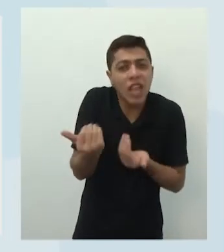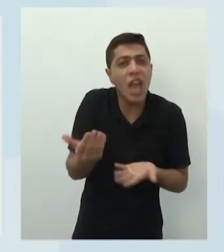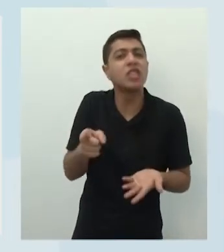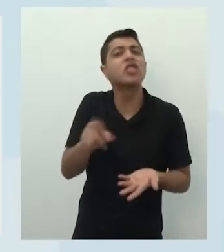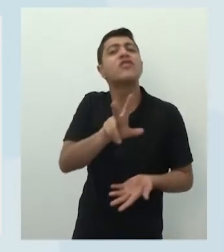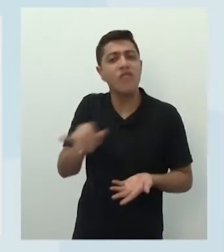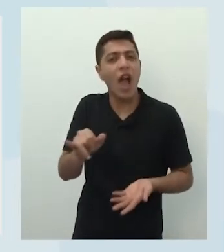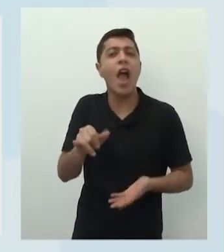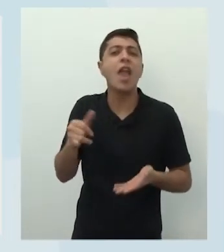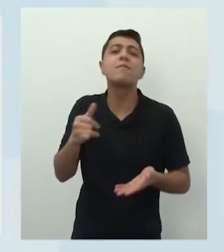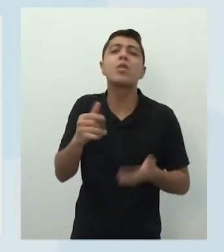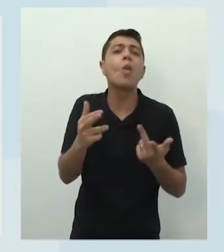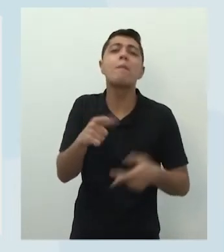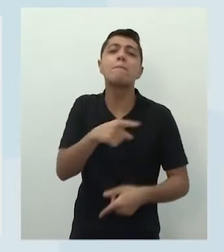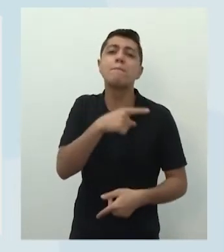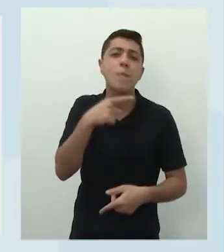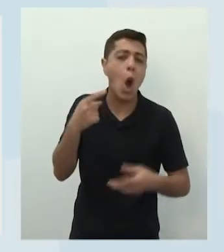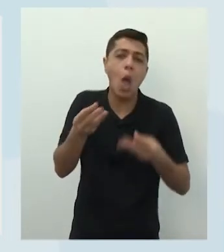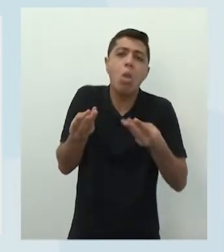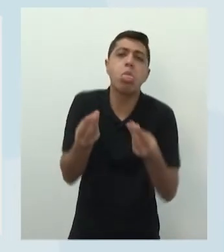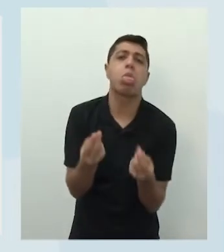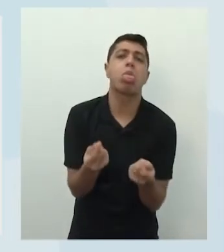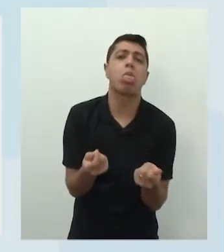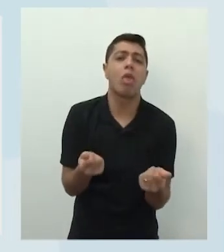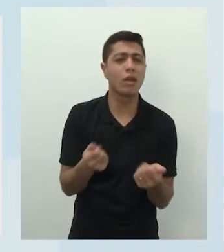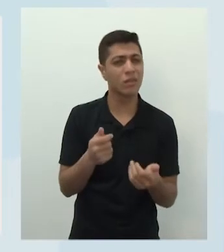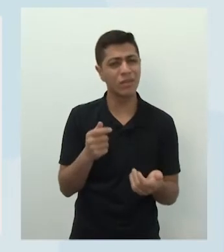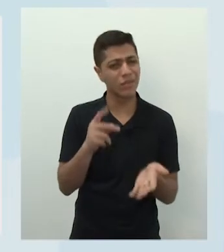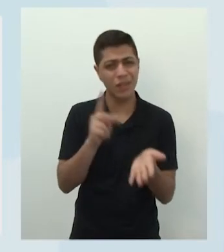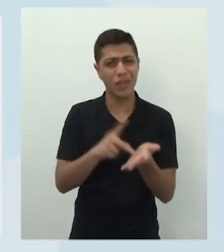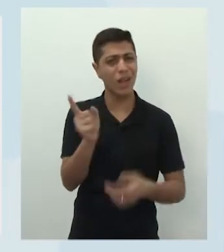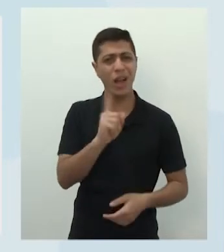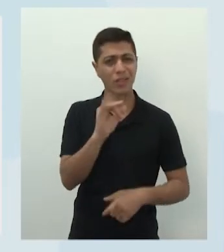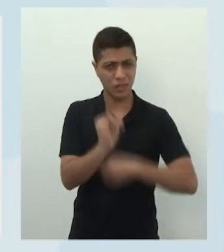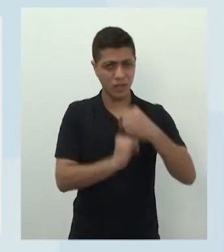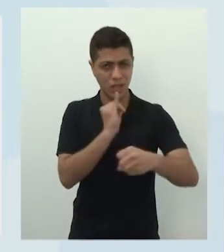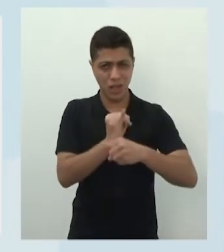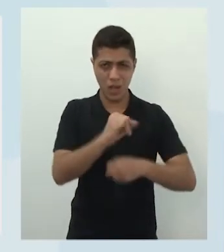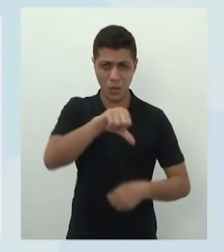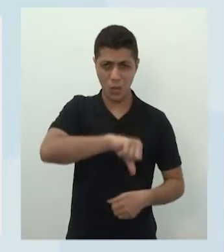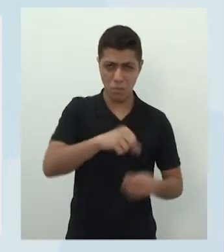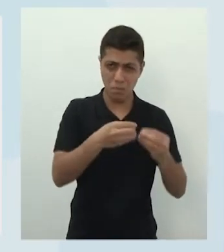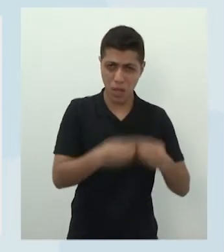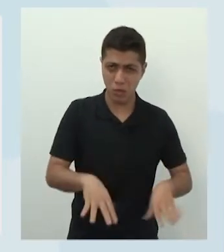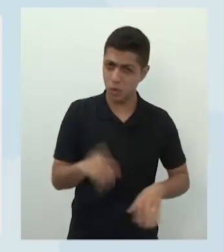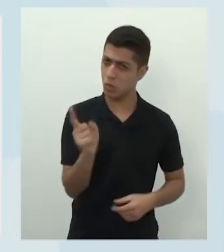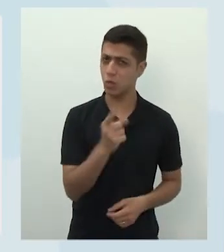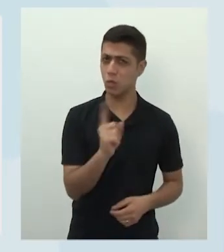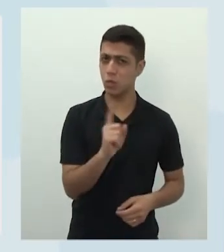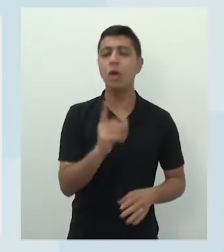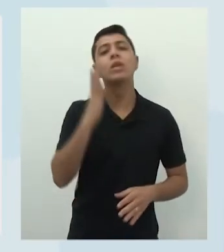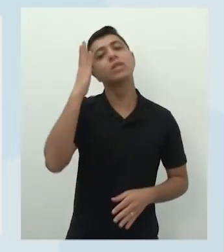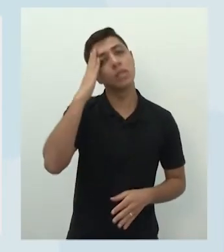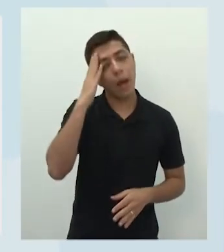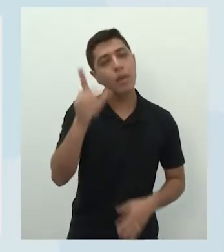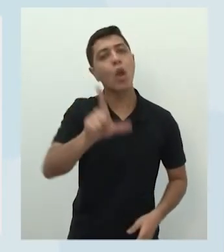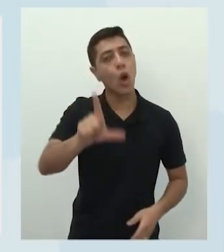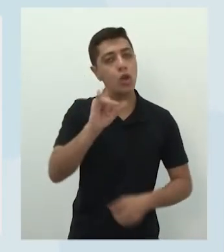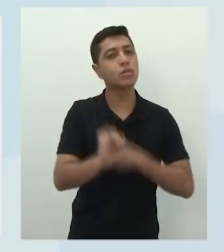isso não é verdade. Eu também vou te mostrar aqui nessa apresentação, claro, um lado perigoso, um lado que a gente vai ter que